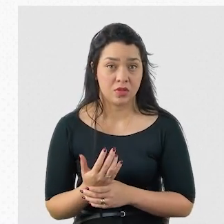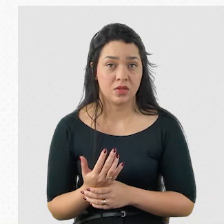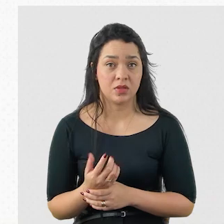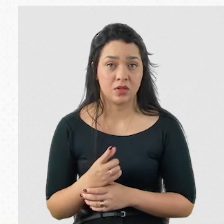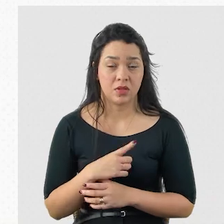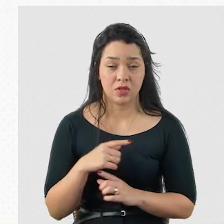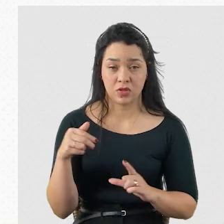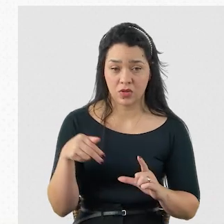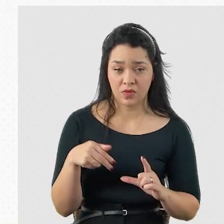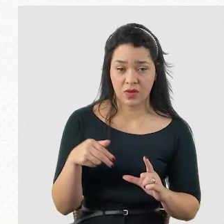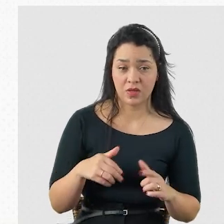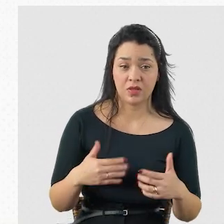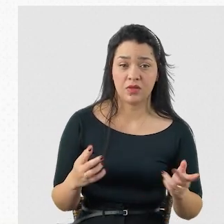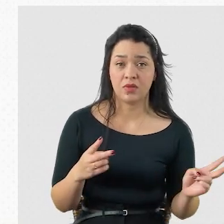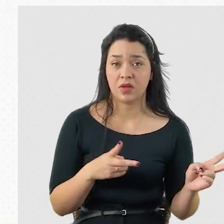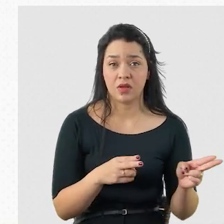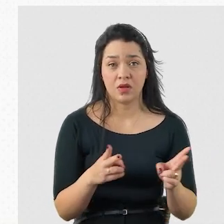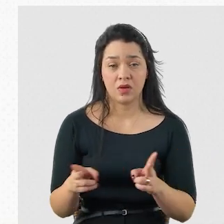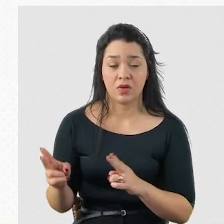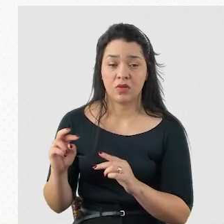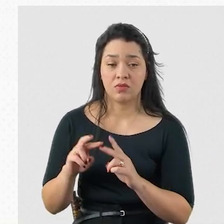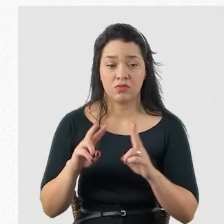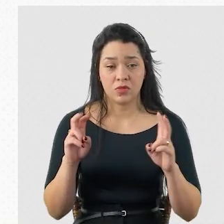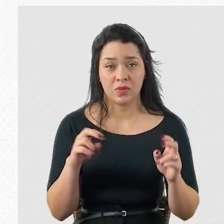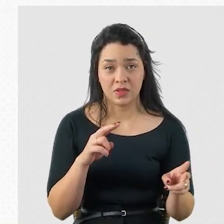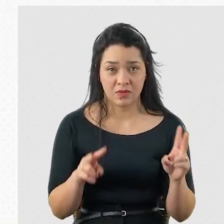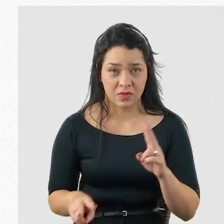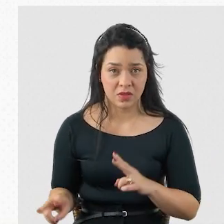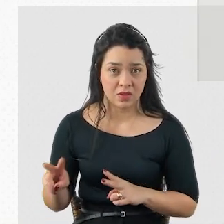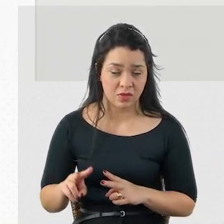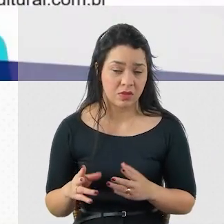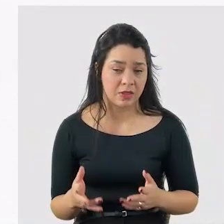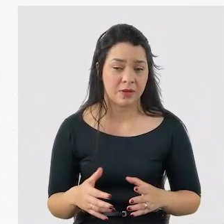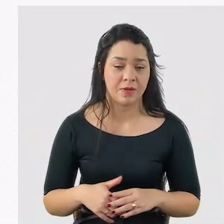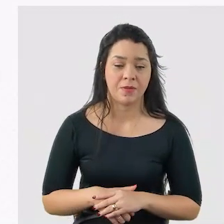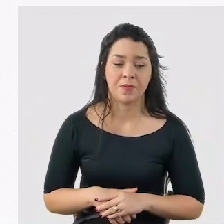de novelas brasileiras que fazem a mesma coisa sobre essa visão nordestina, né?